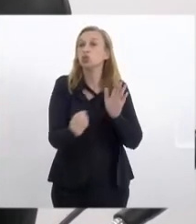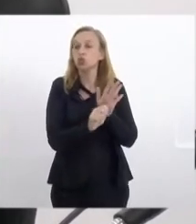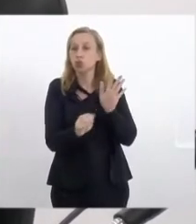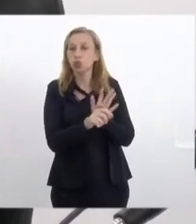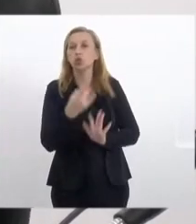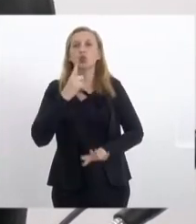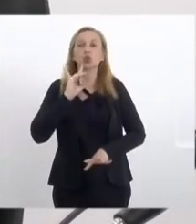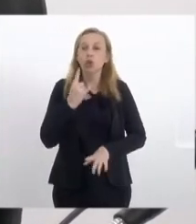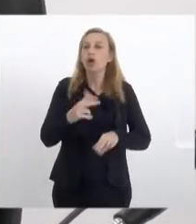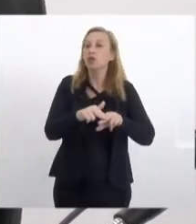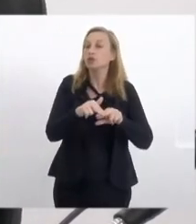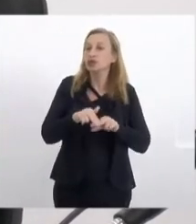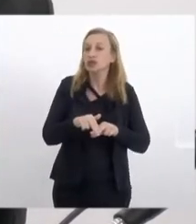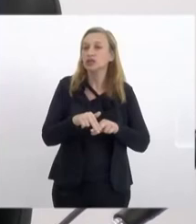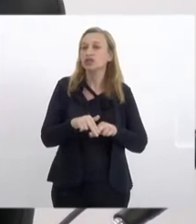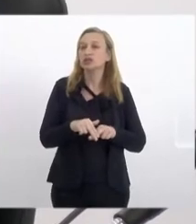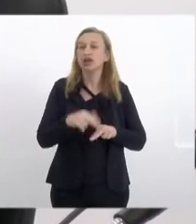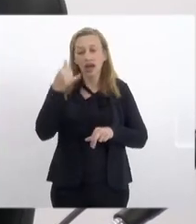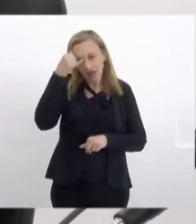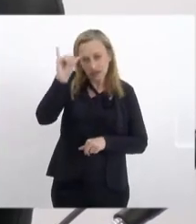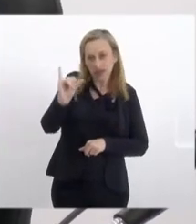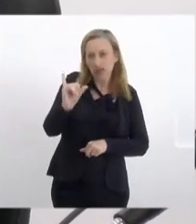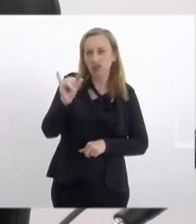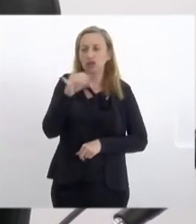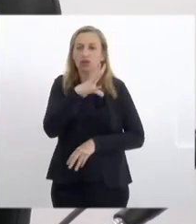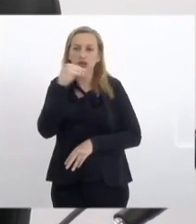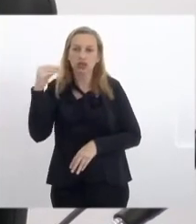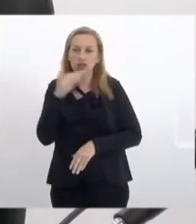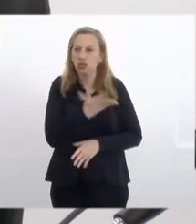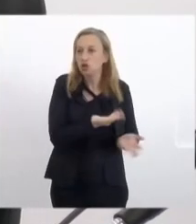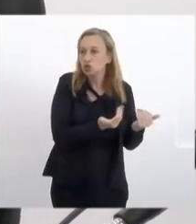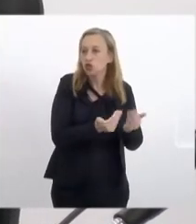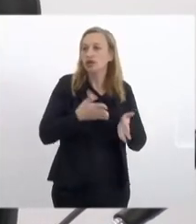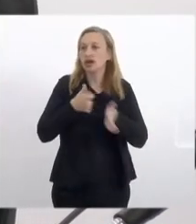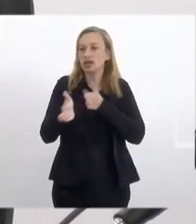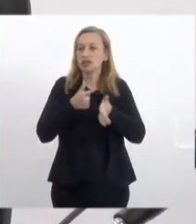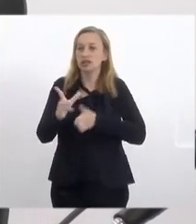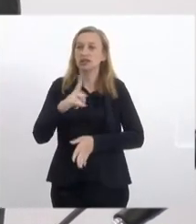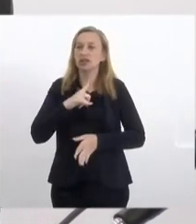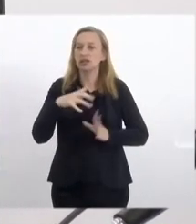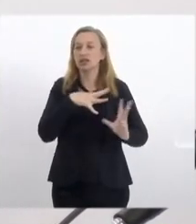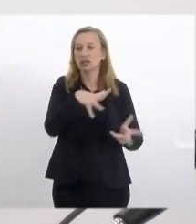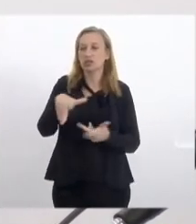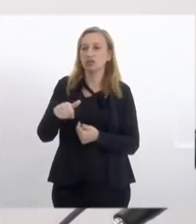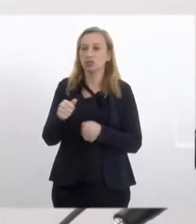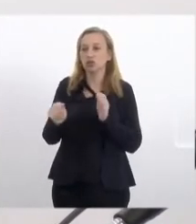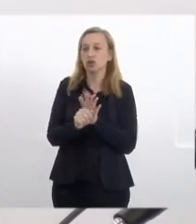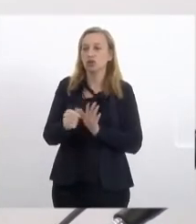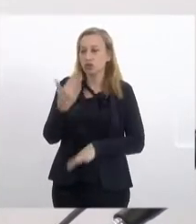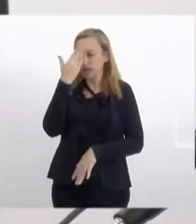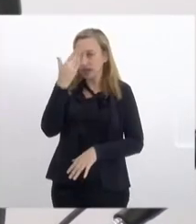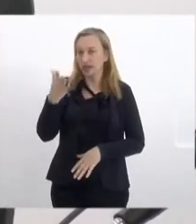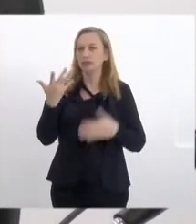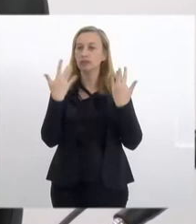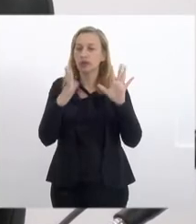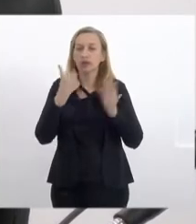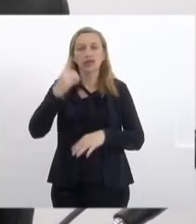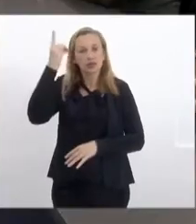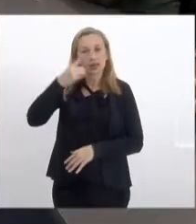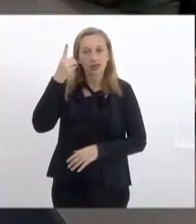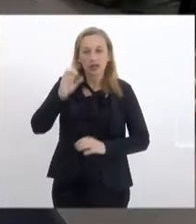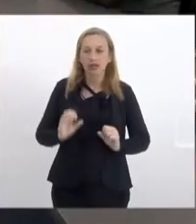drogas, portanto, evitando que o adolescente ou o jovem tenha acesso a esse mundo. Obrigado. Parabéns mais uma vez, deputado, pela